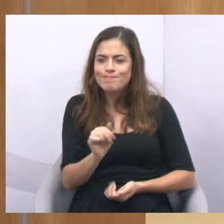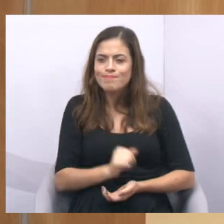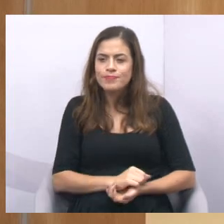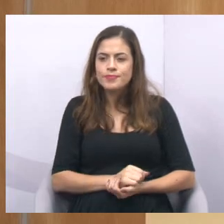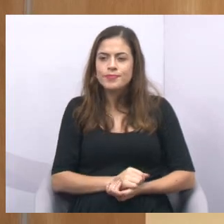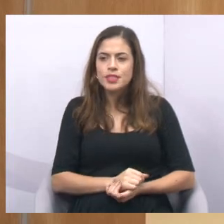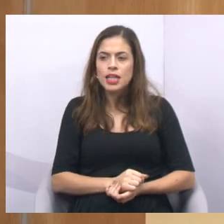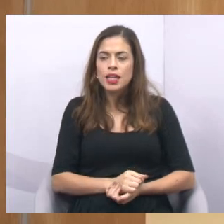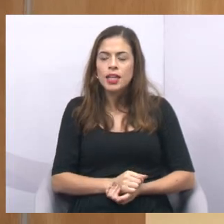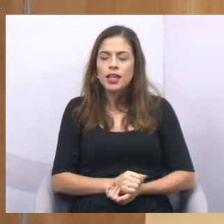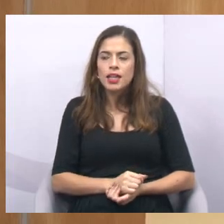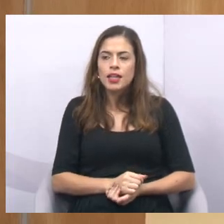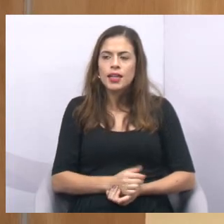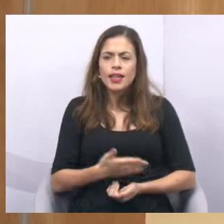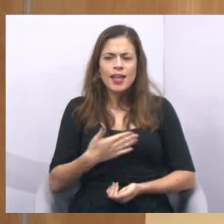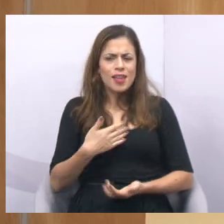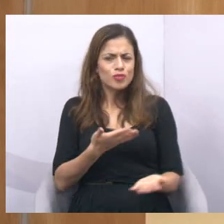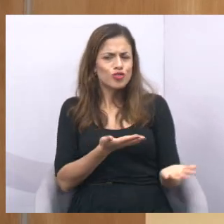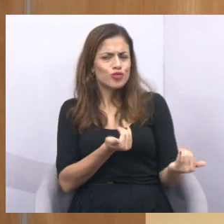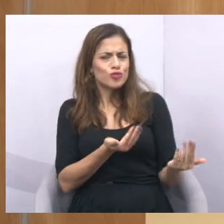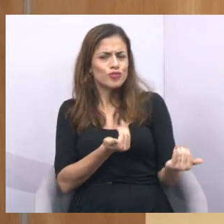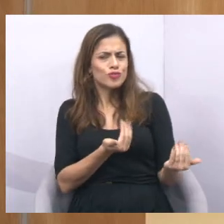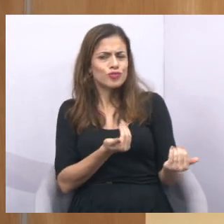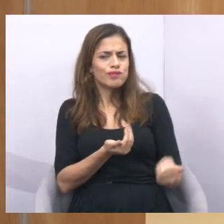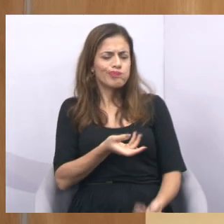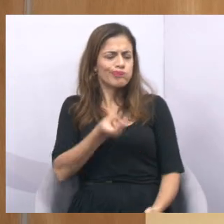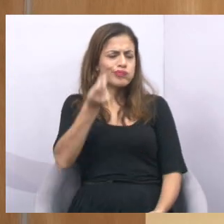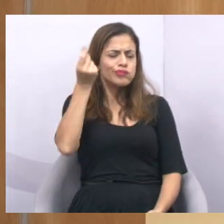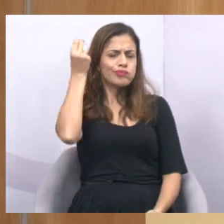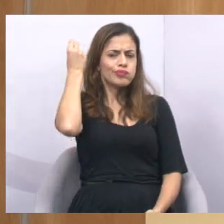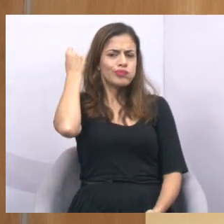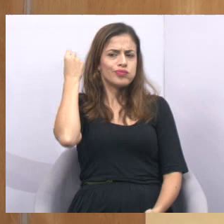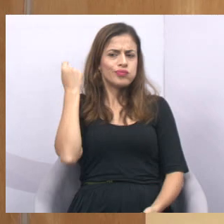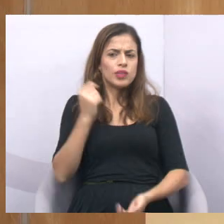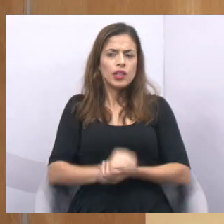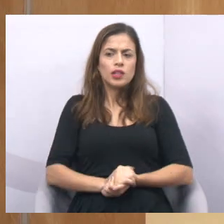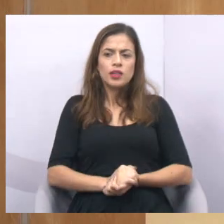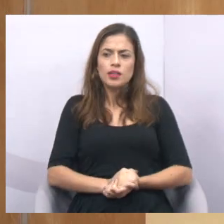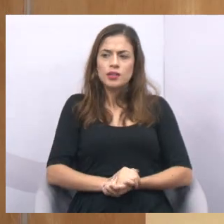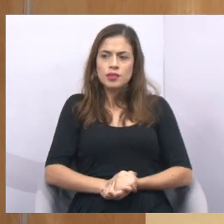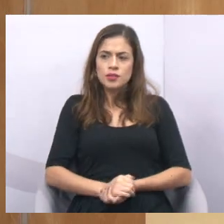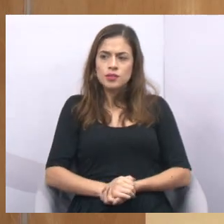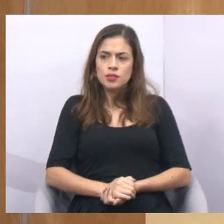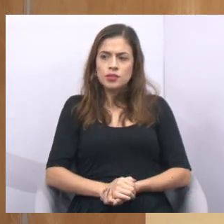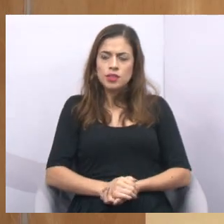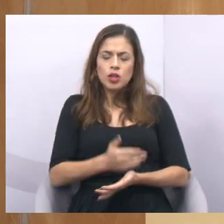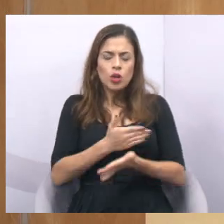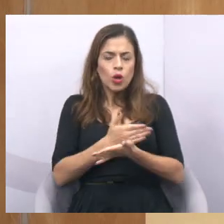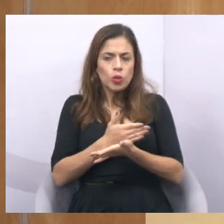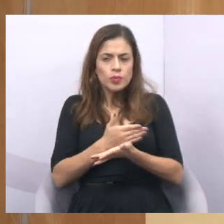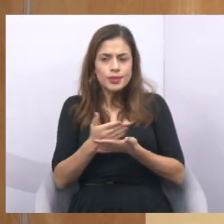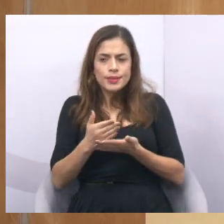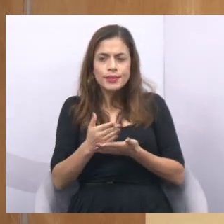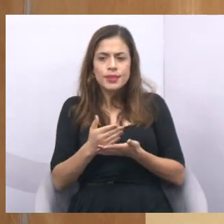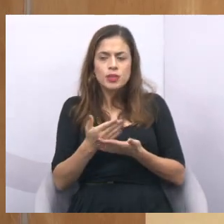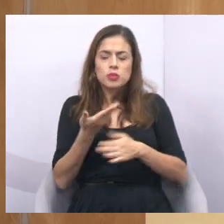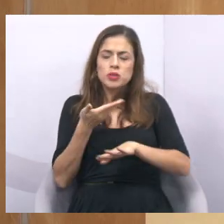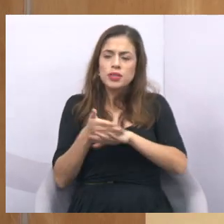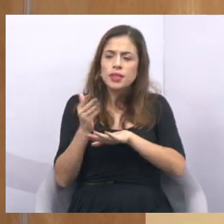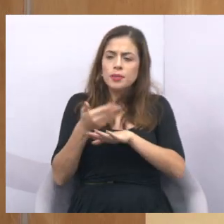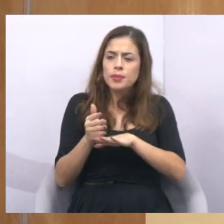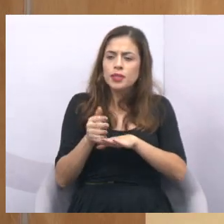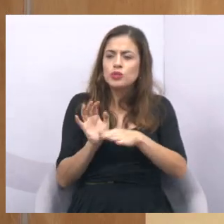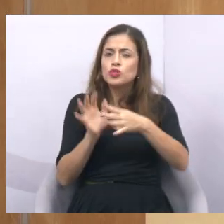Eu era muito jovem, vamos retroceder um pouco ao tempo. Eu era muito jovem, iniciando os treinamentos